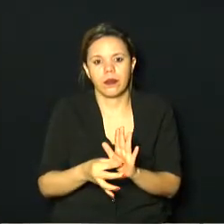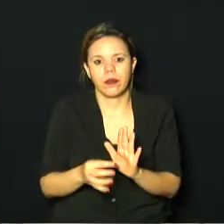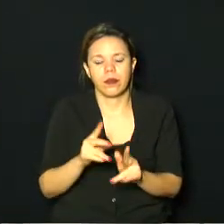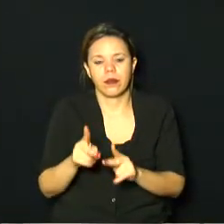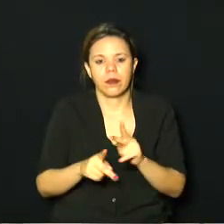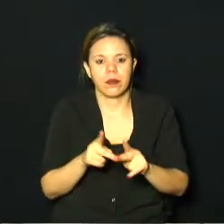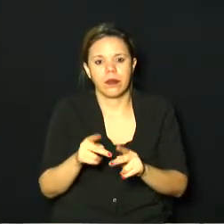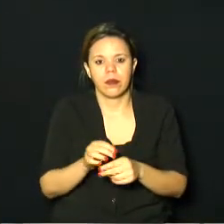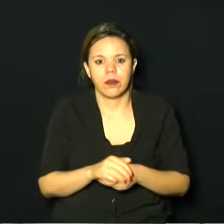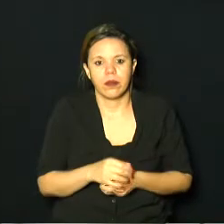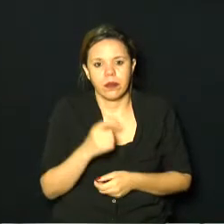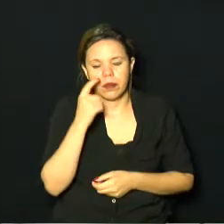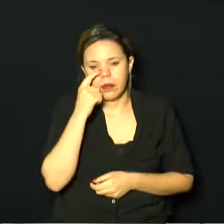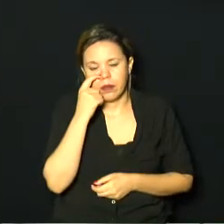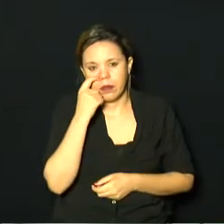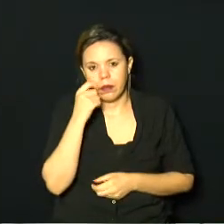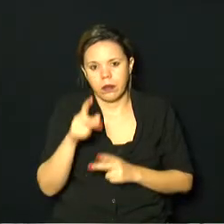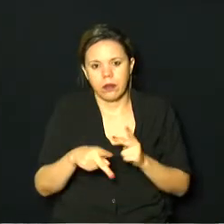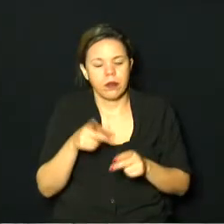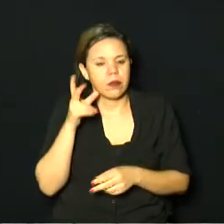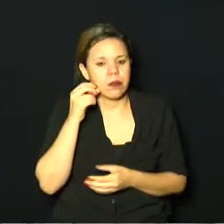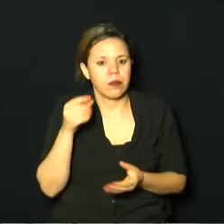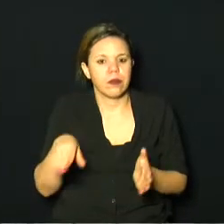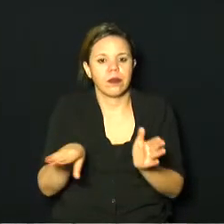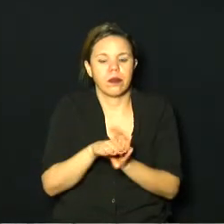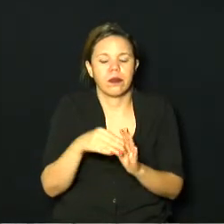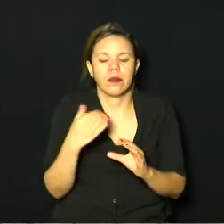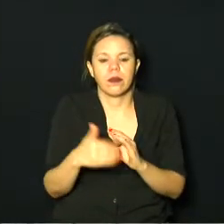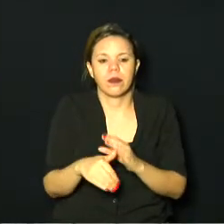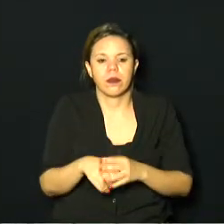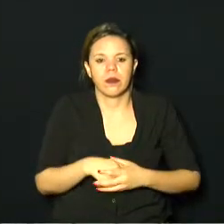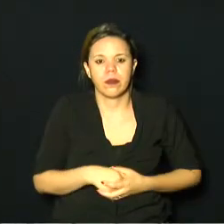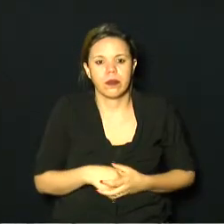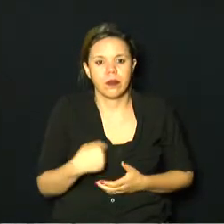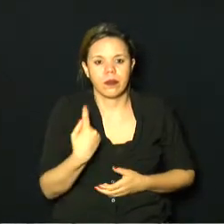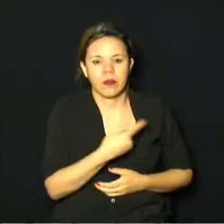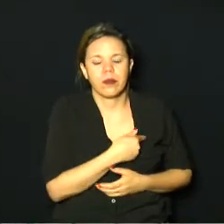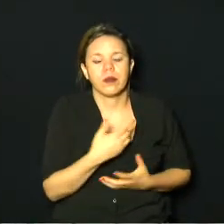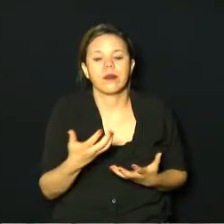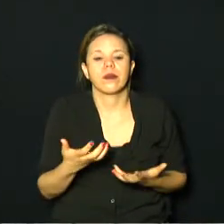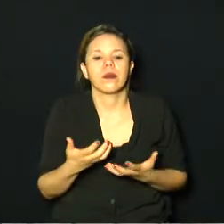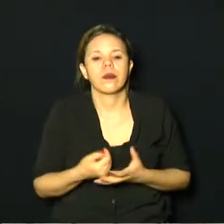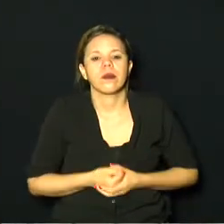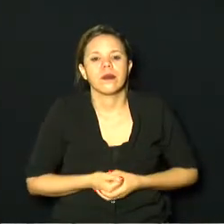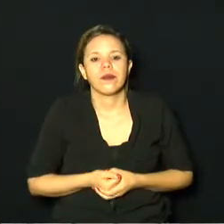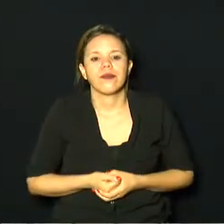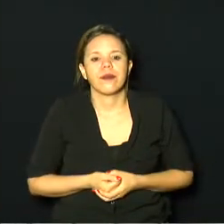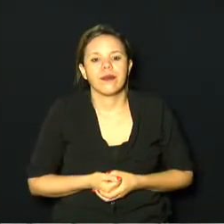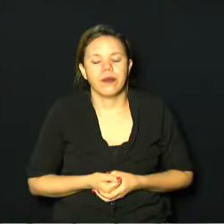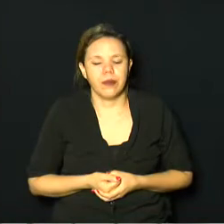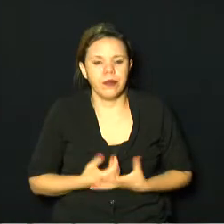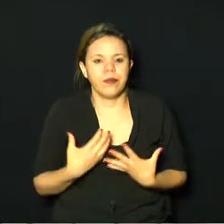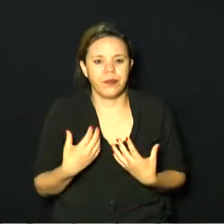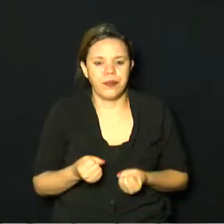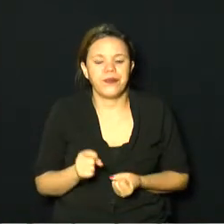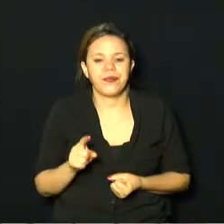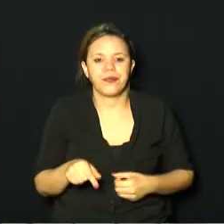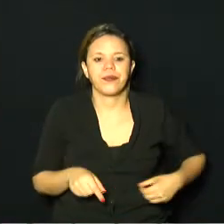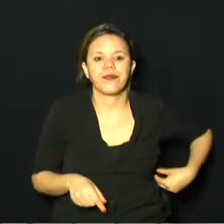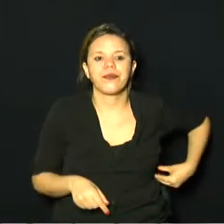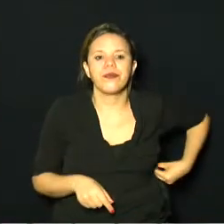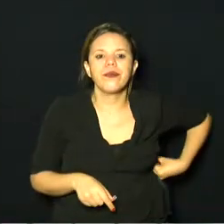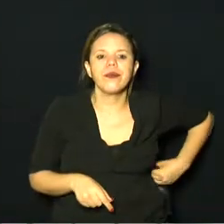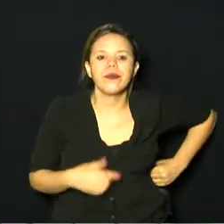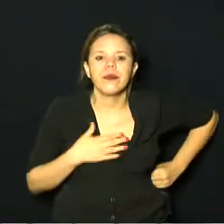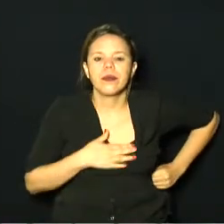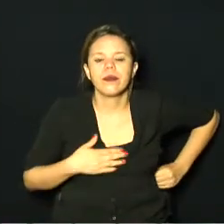alguns ouvintes estão nos encaminhando, e nós queremos, vamos assumir isso, e